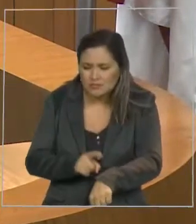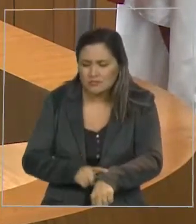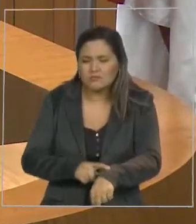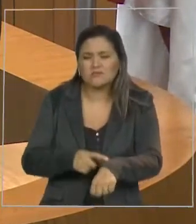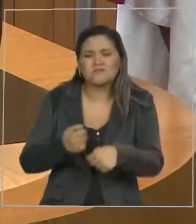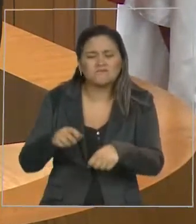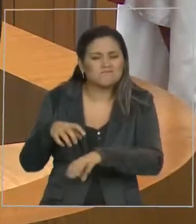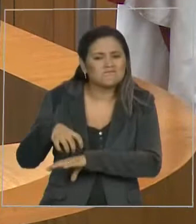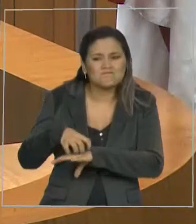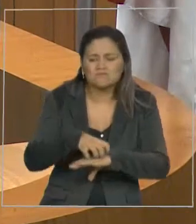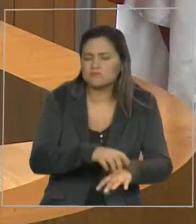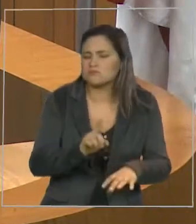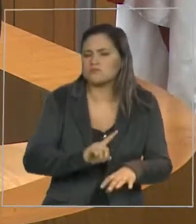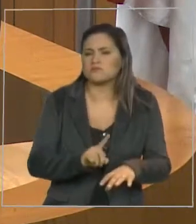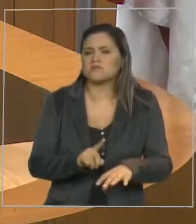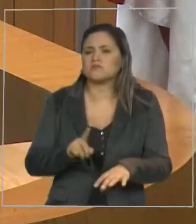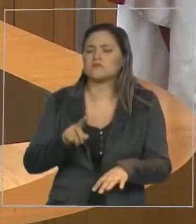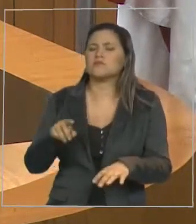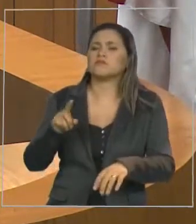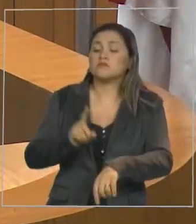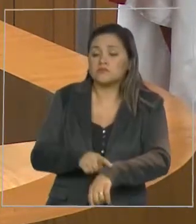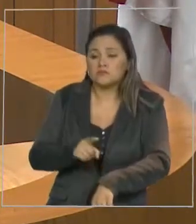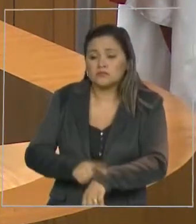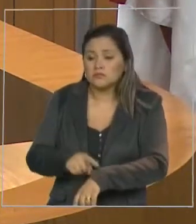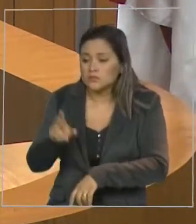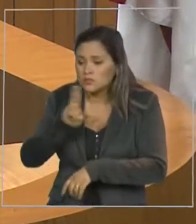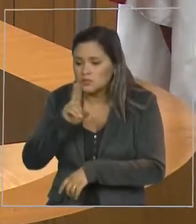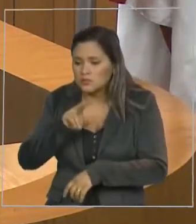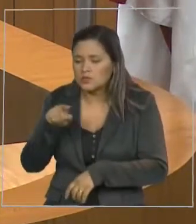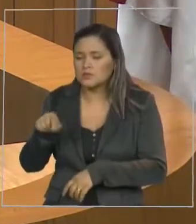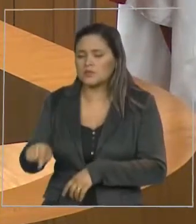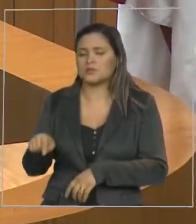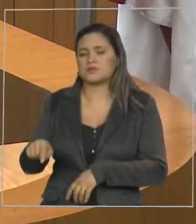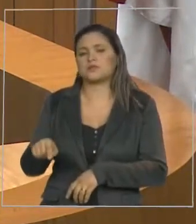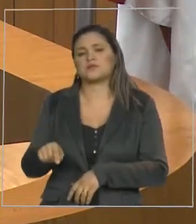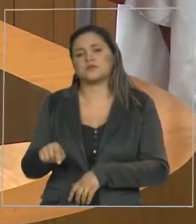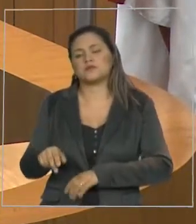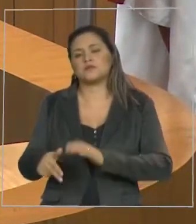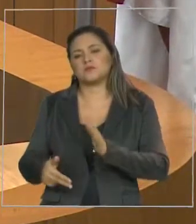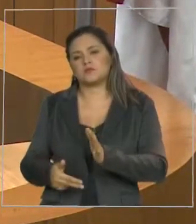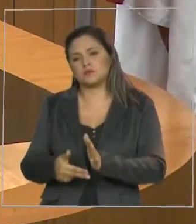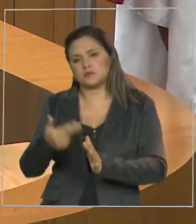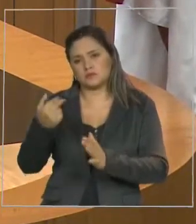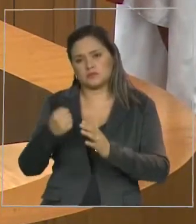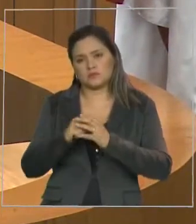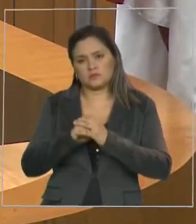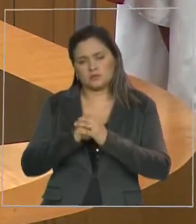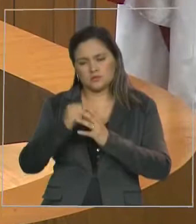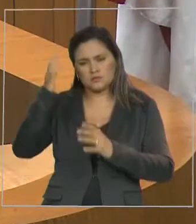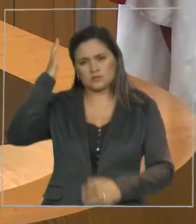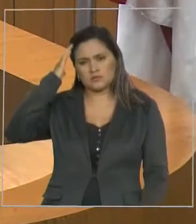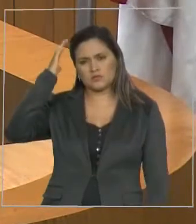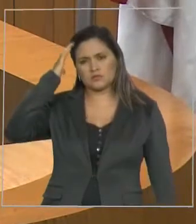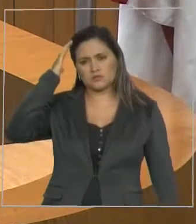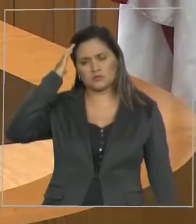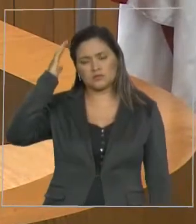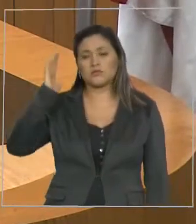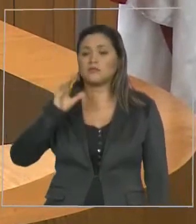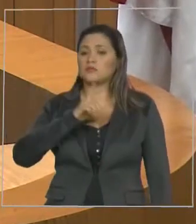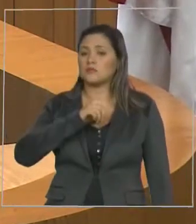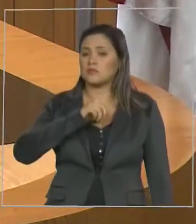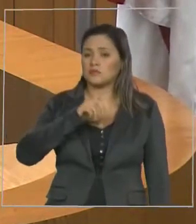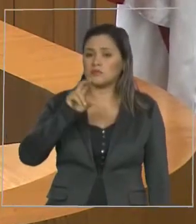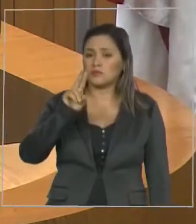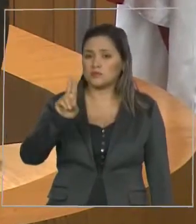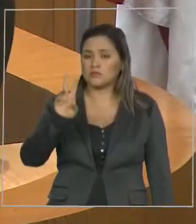fazendo a drenagem ali, descomprimindo o cérebro daquela pessoa para que ele possa permanecer, assim como também já tem a UTI que dá esse